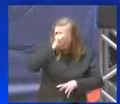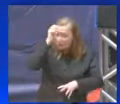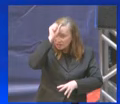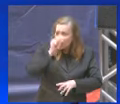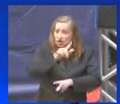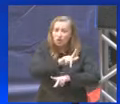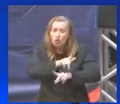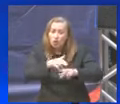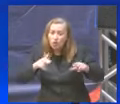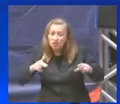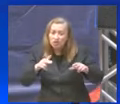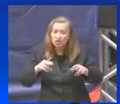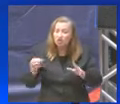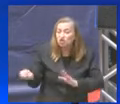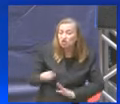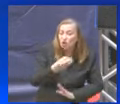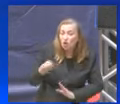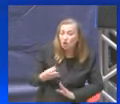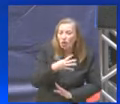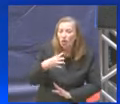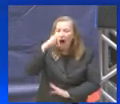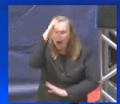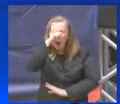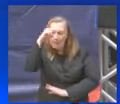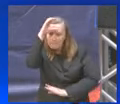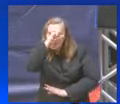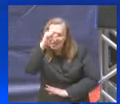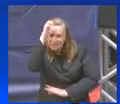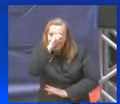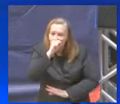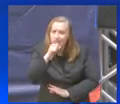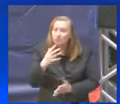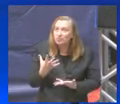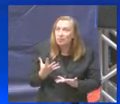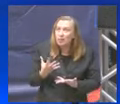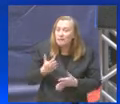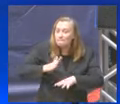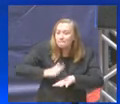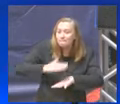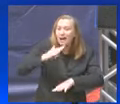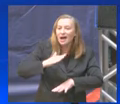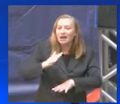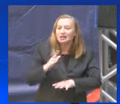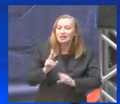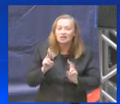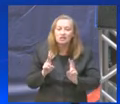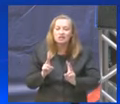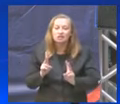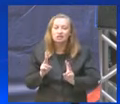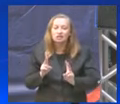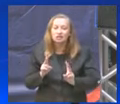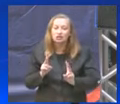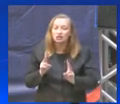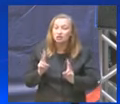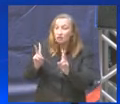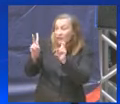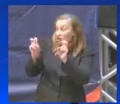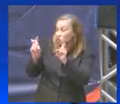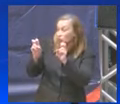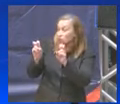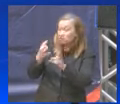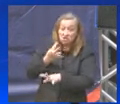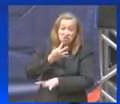coisas novas. A aprender mais sobre algo que você nunca viu